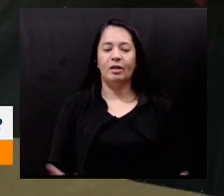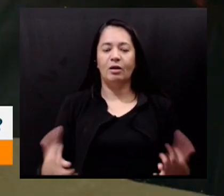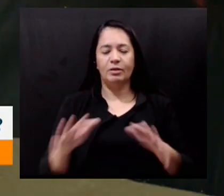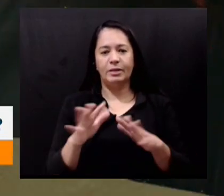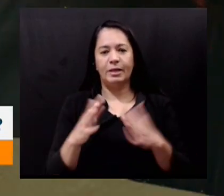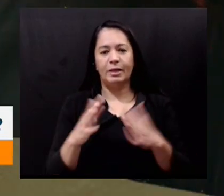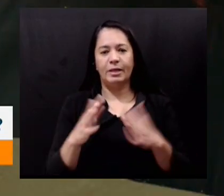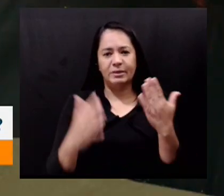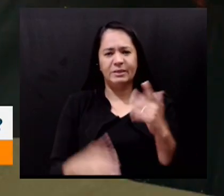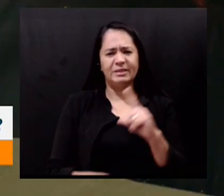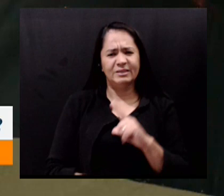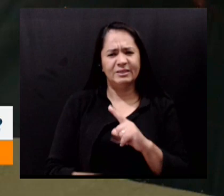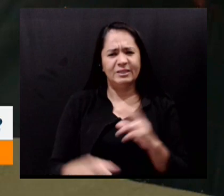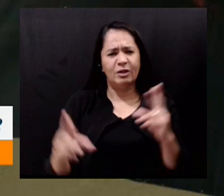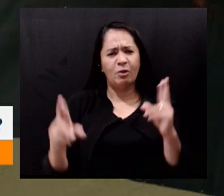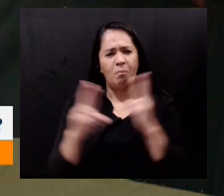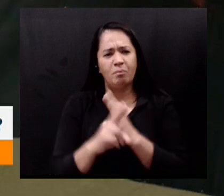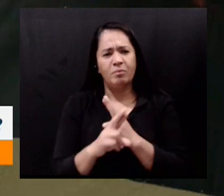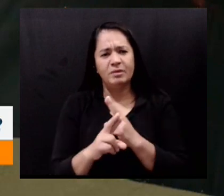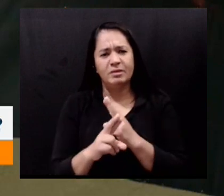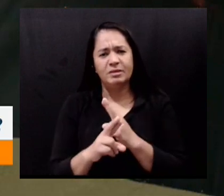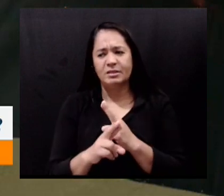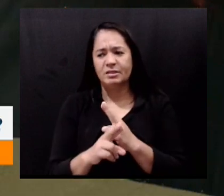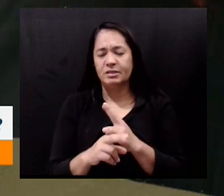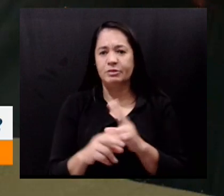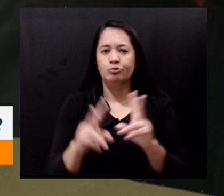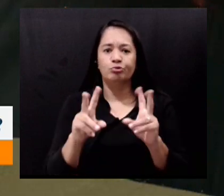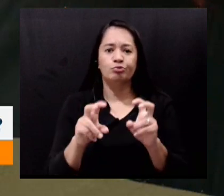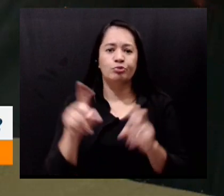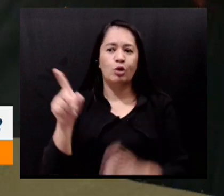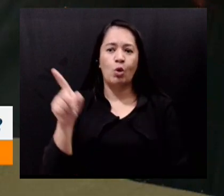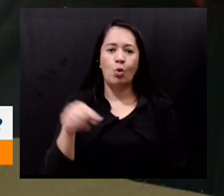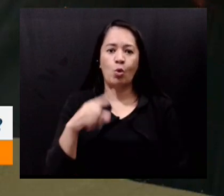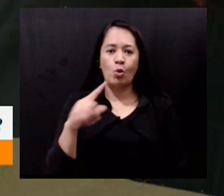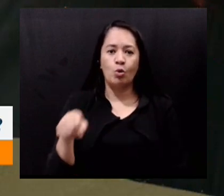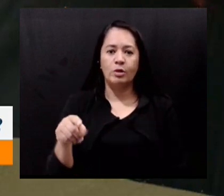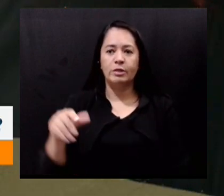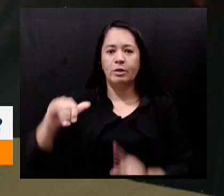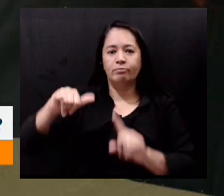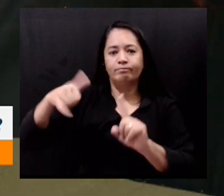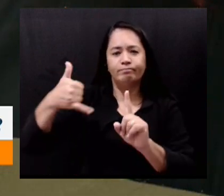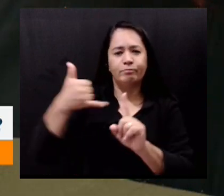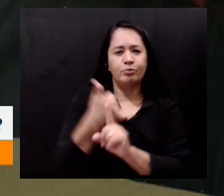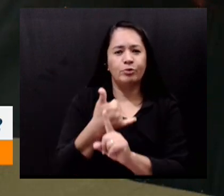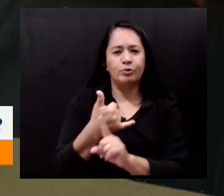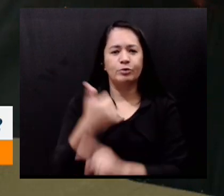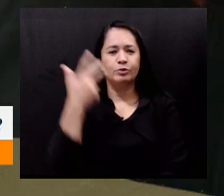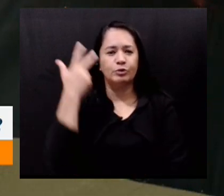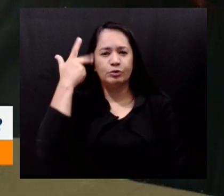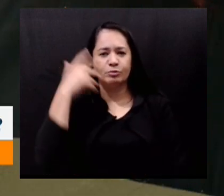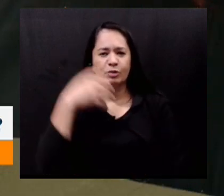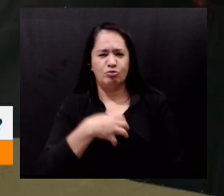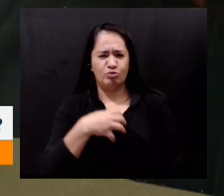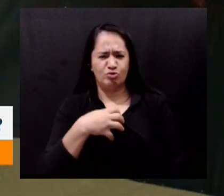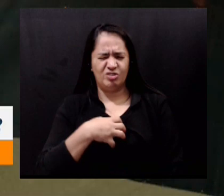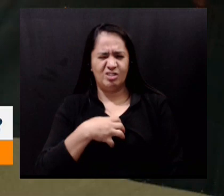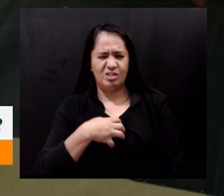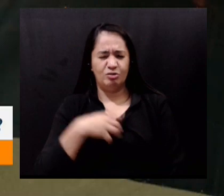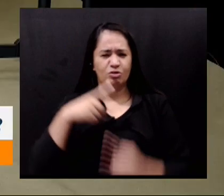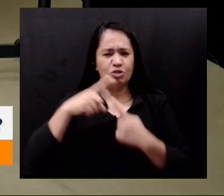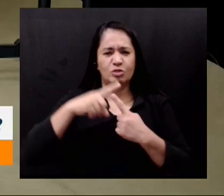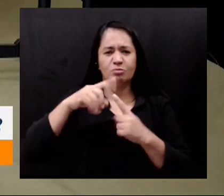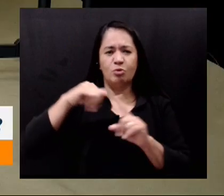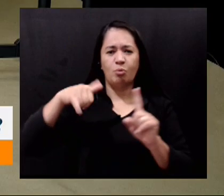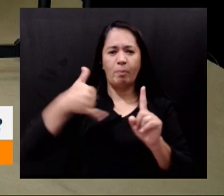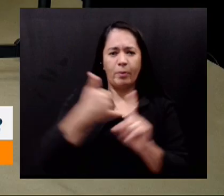relação entre o cancelamento, né, e o bullying tradicional? É uma forma de bullying o cancelamento?